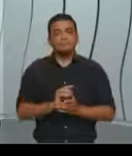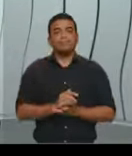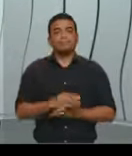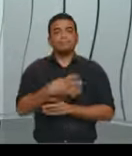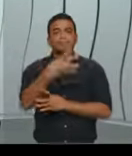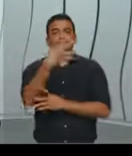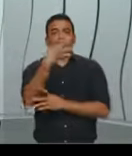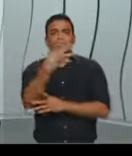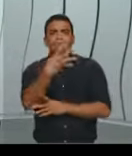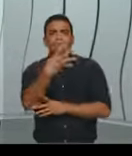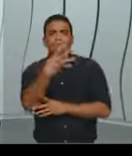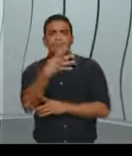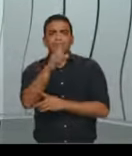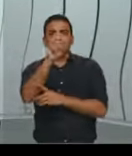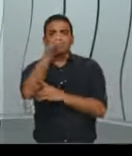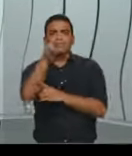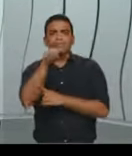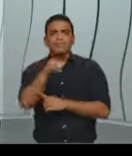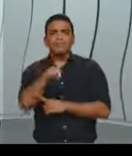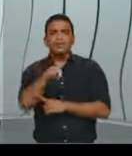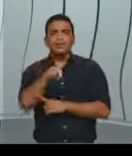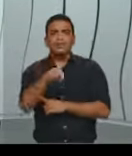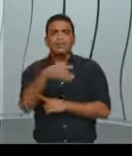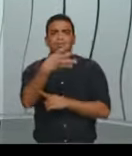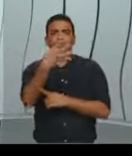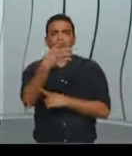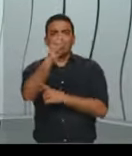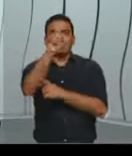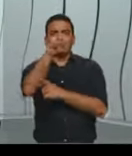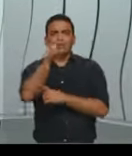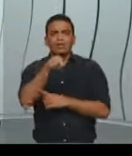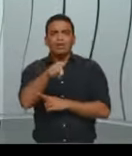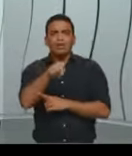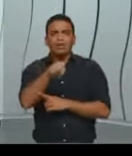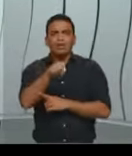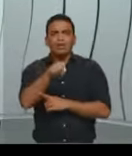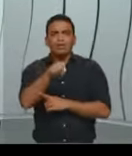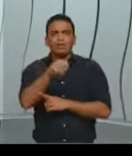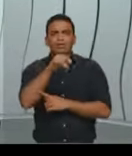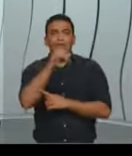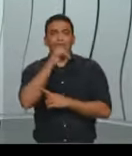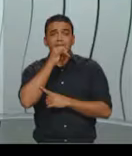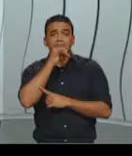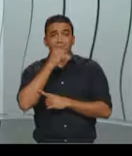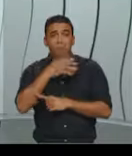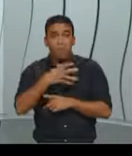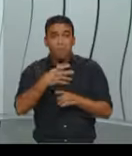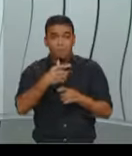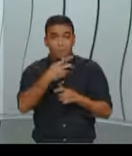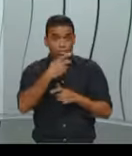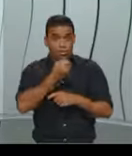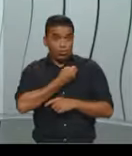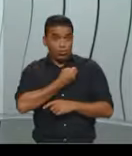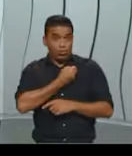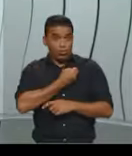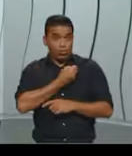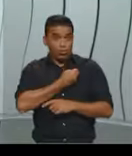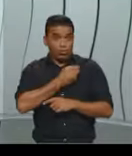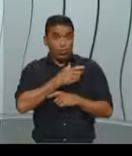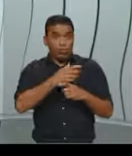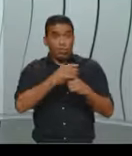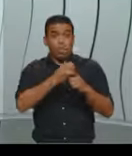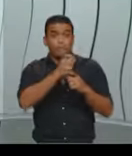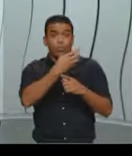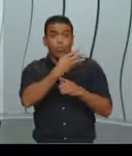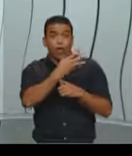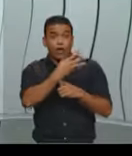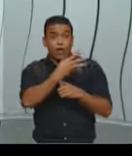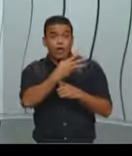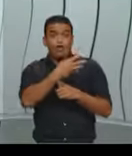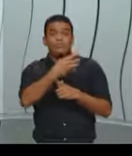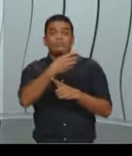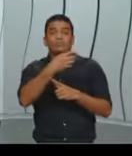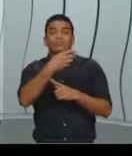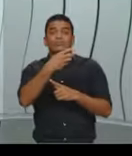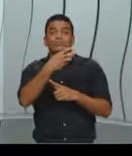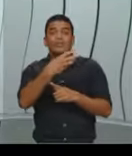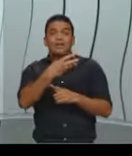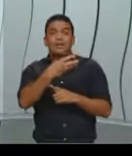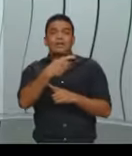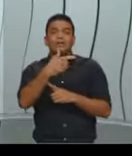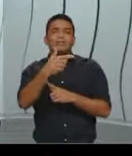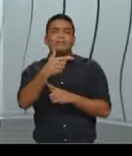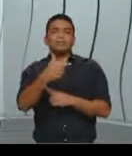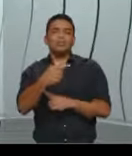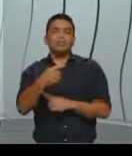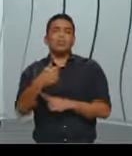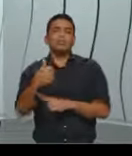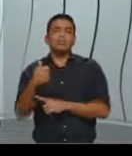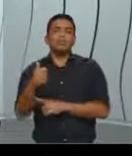fatorial? Aí uma coisa que a gente tem falado bastante também, pega o maior número e leva até o menor. Tudo bem?